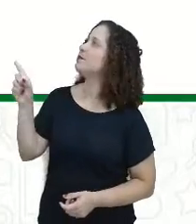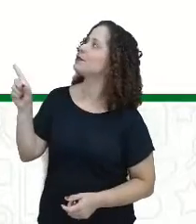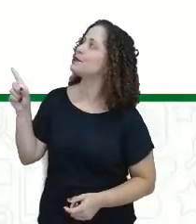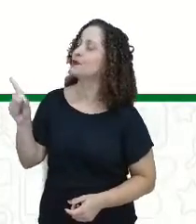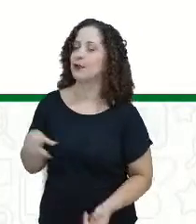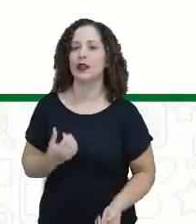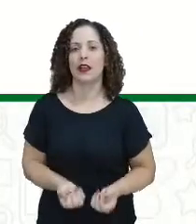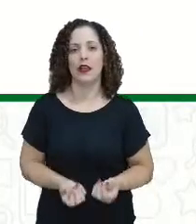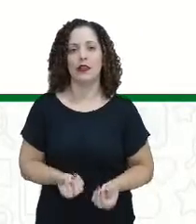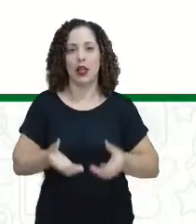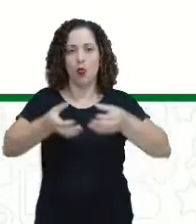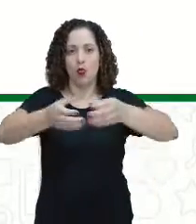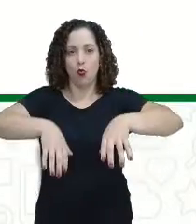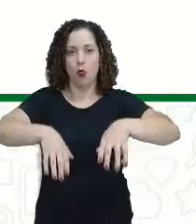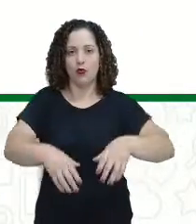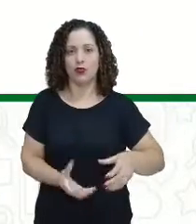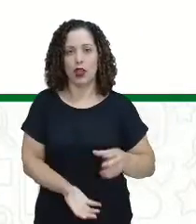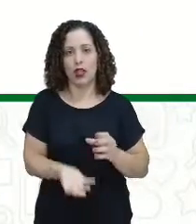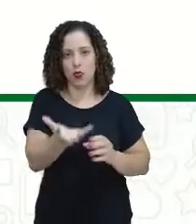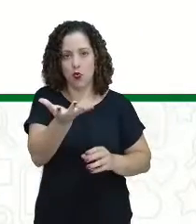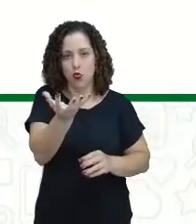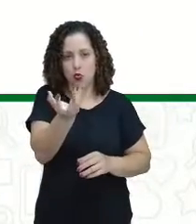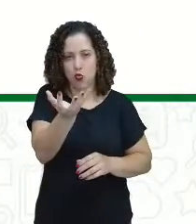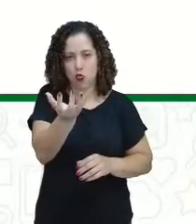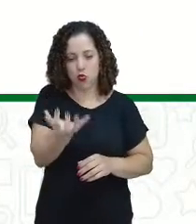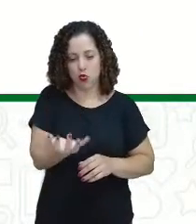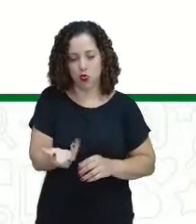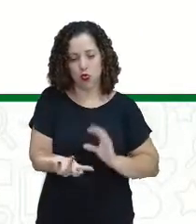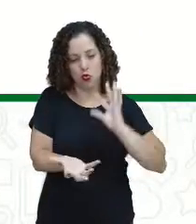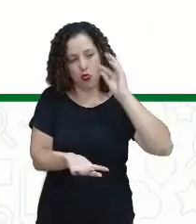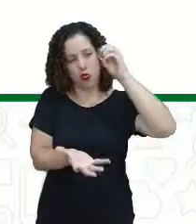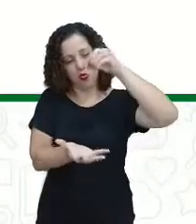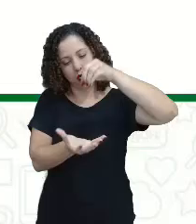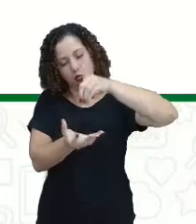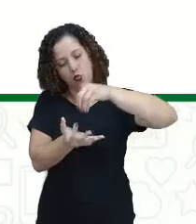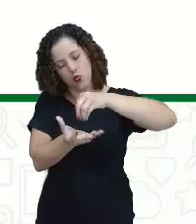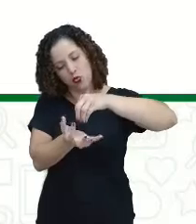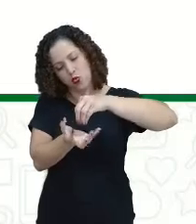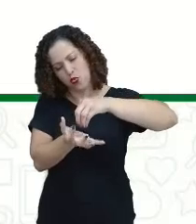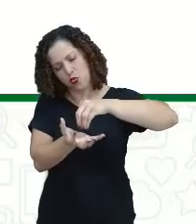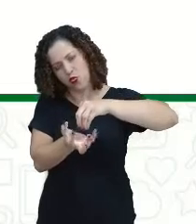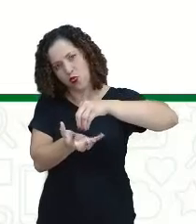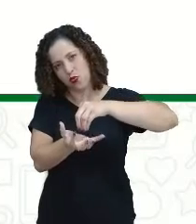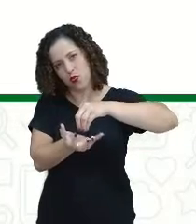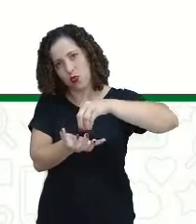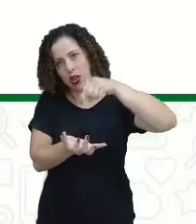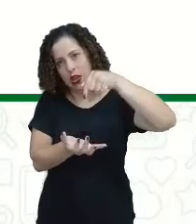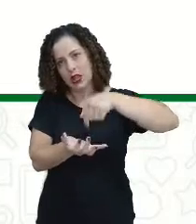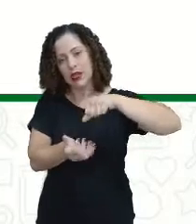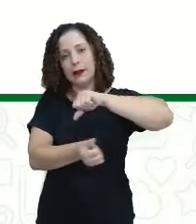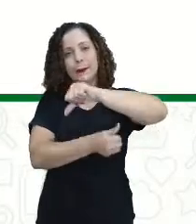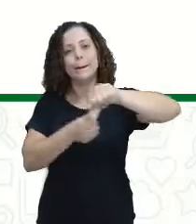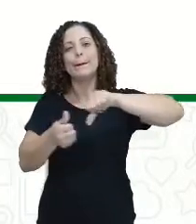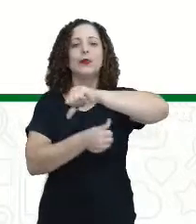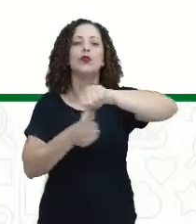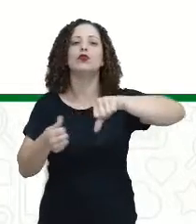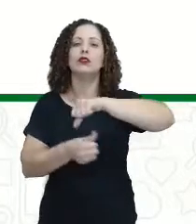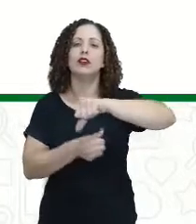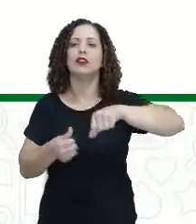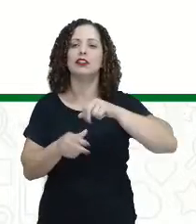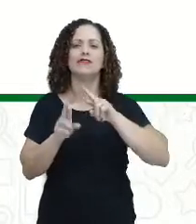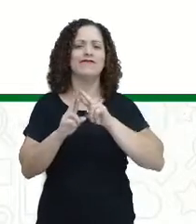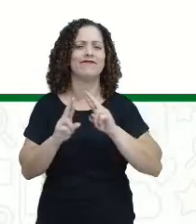um ovo, está sendo cozinhado, né, na água fervente, e ele se